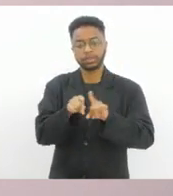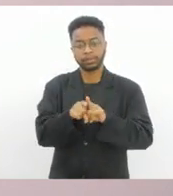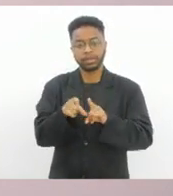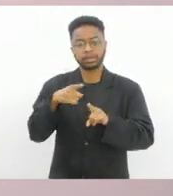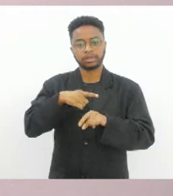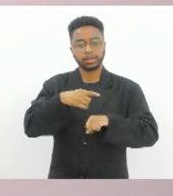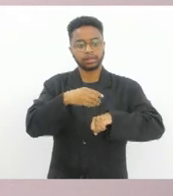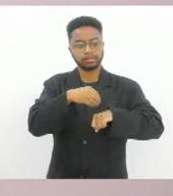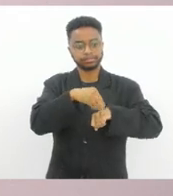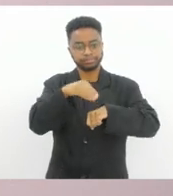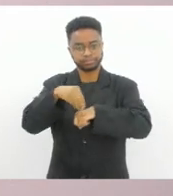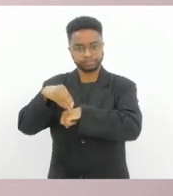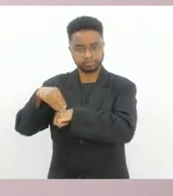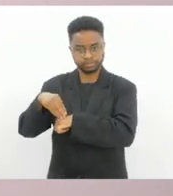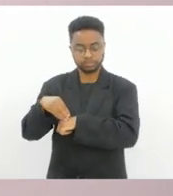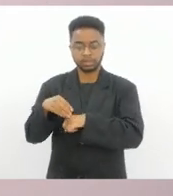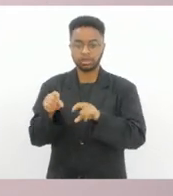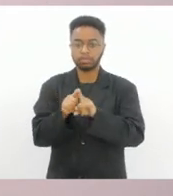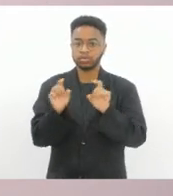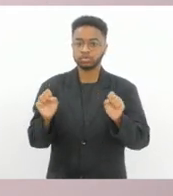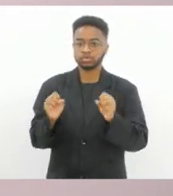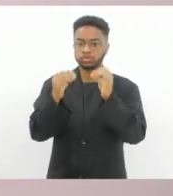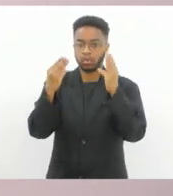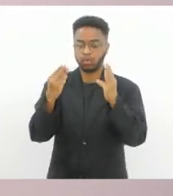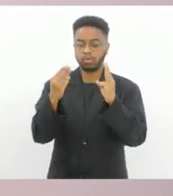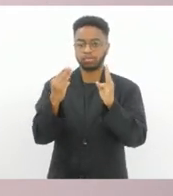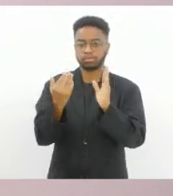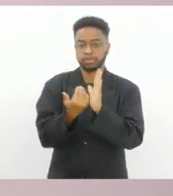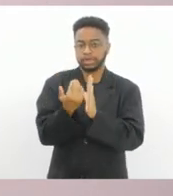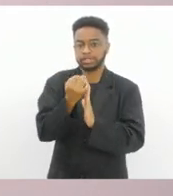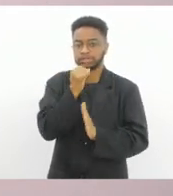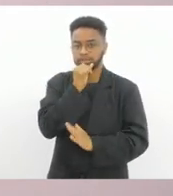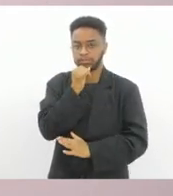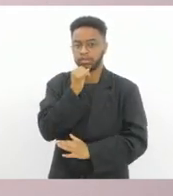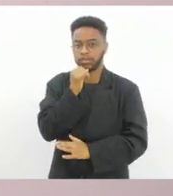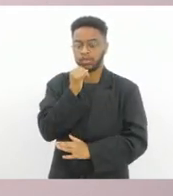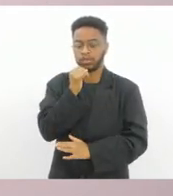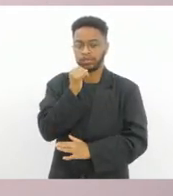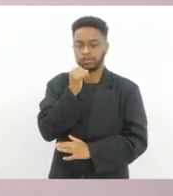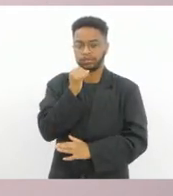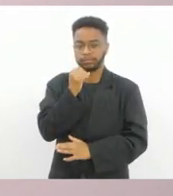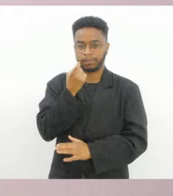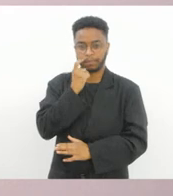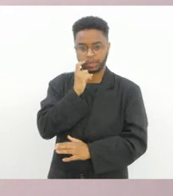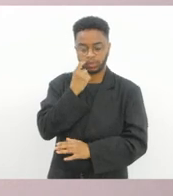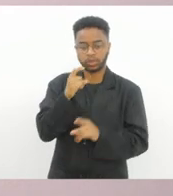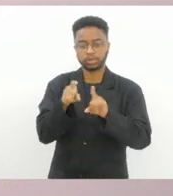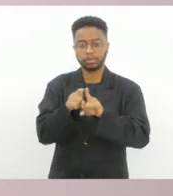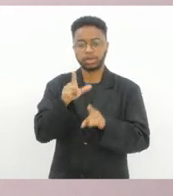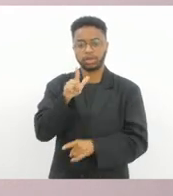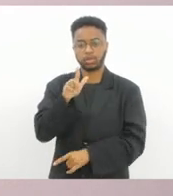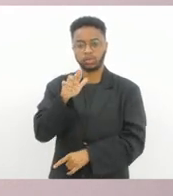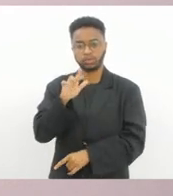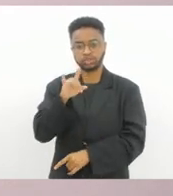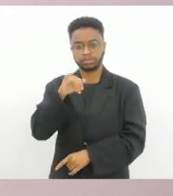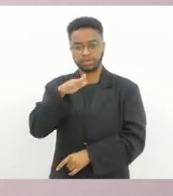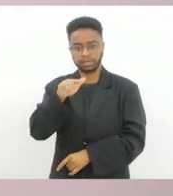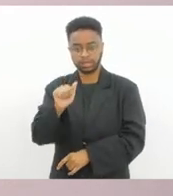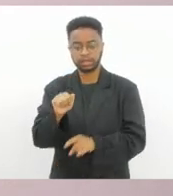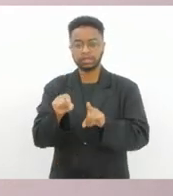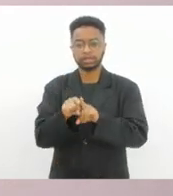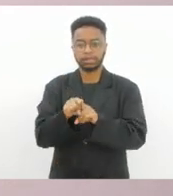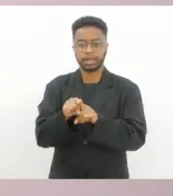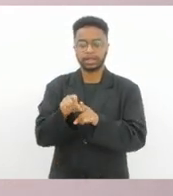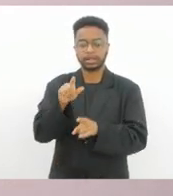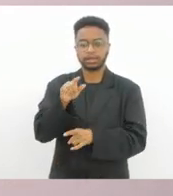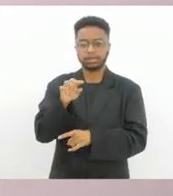capacitados para tal. Em shows de grande porte, né, como Madonna, Ludmilla e Tardezinha, e também dentro